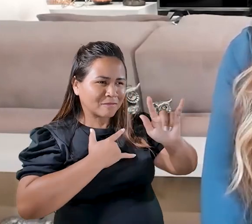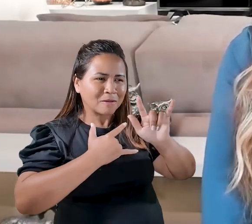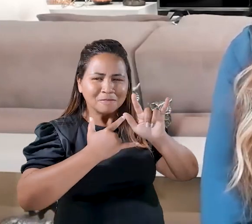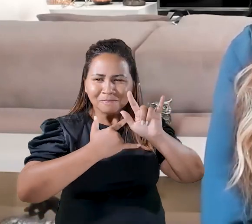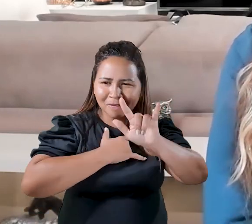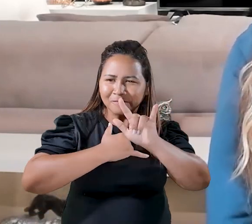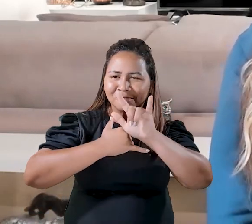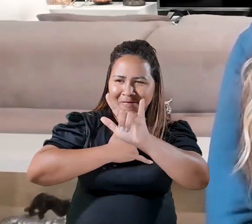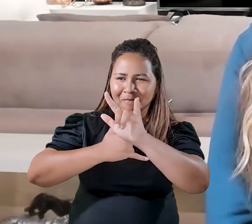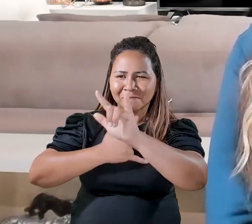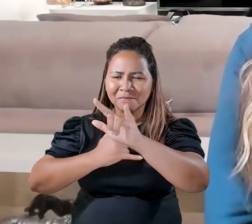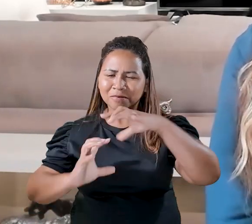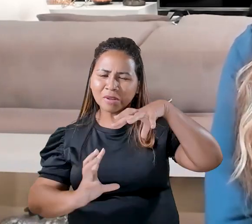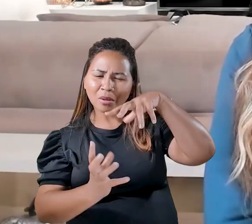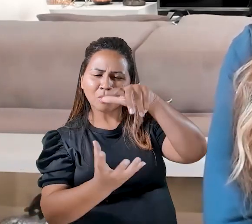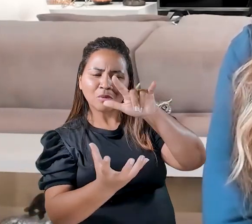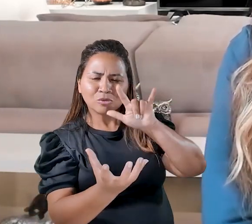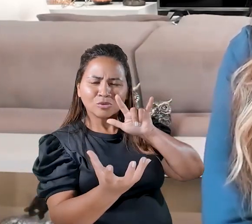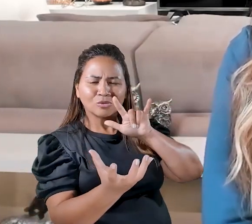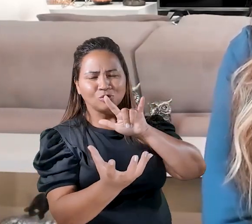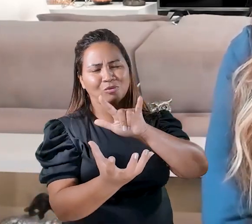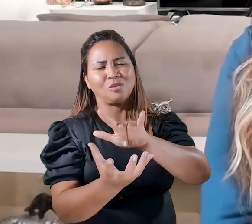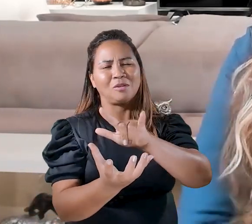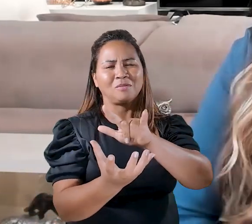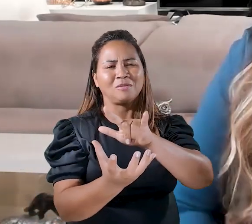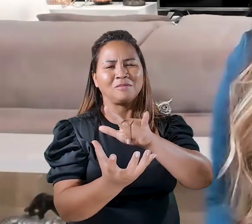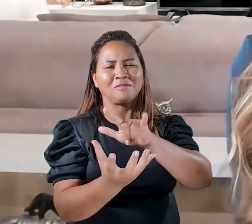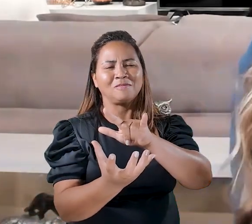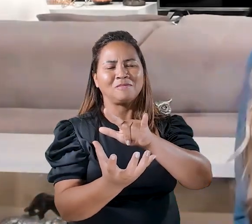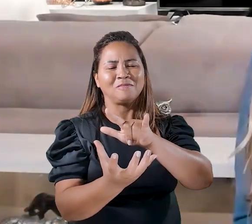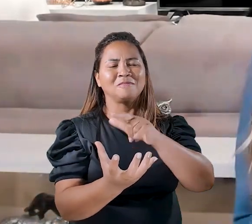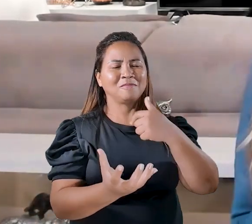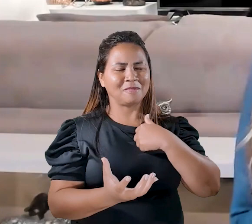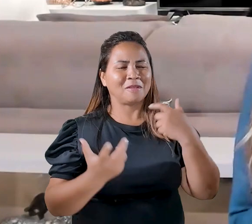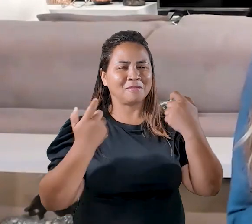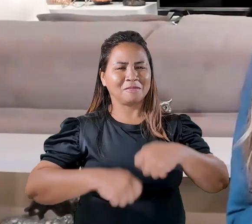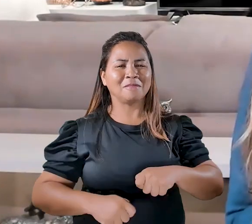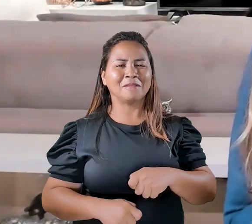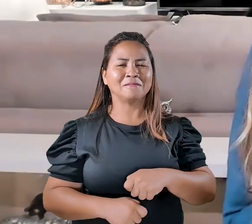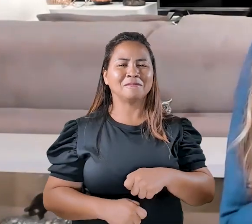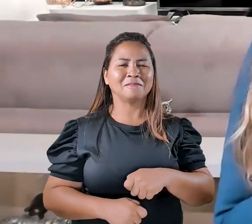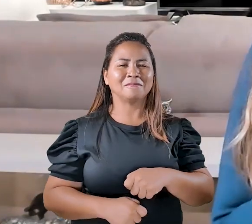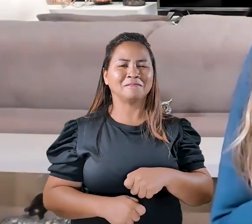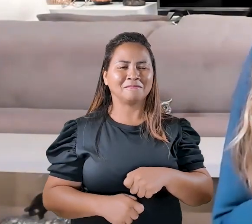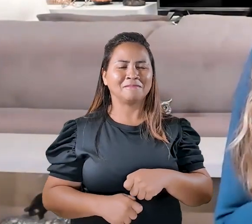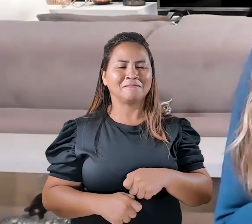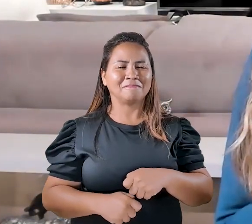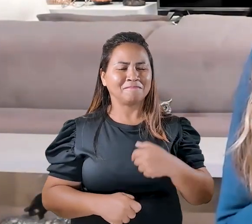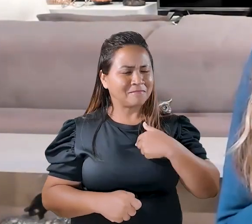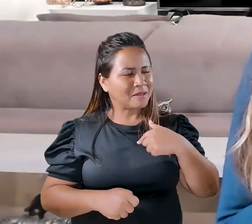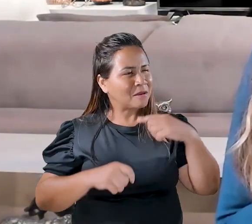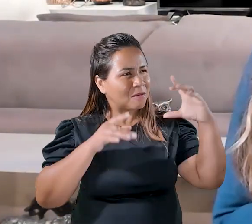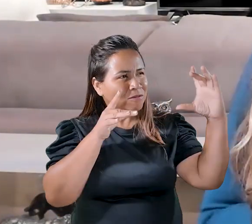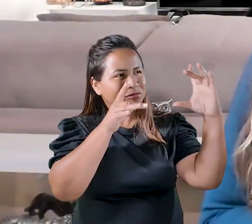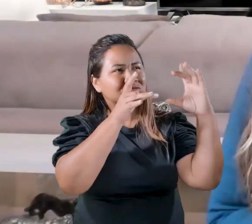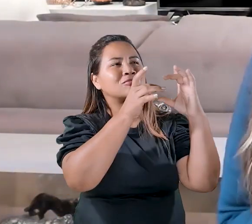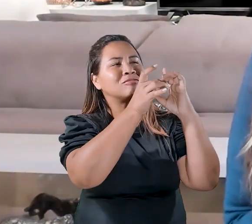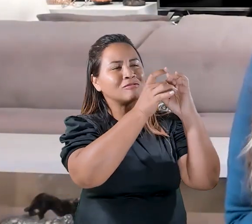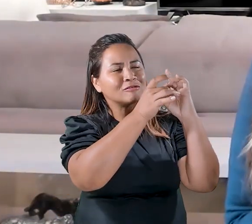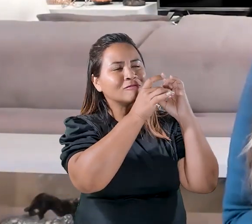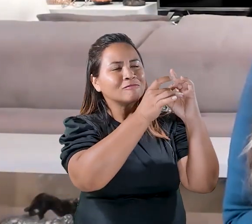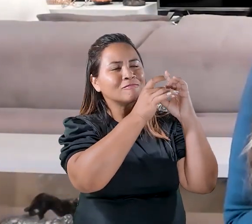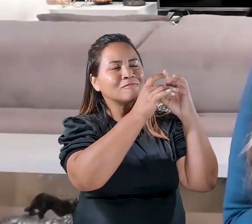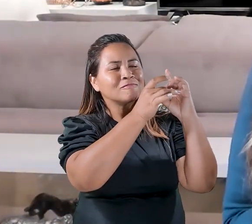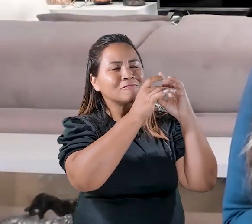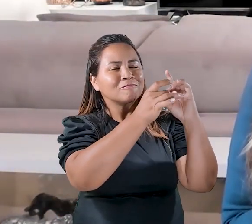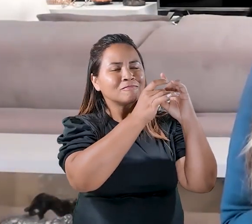sou amor ao mundo. Eu sou amor. E se conecta. Eu sou o